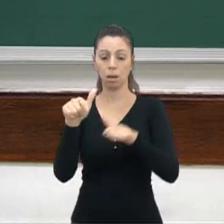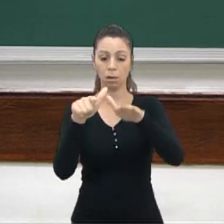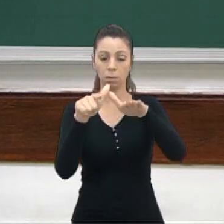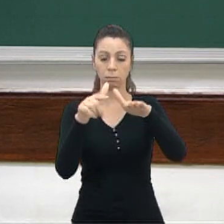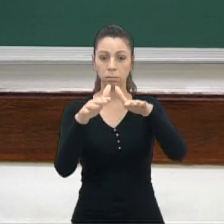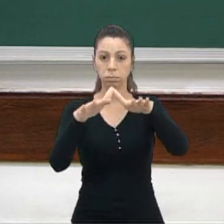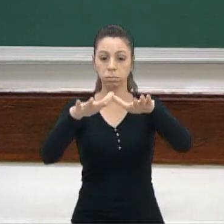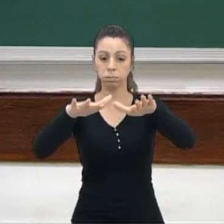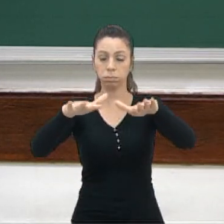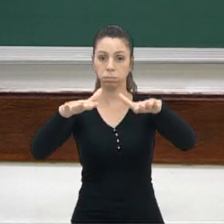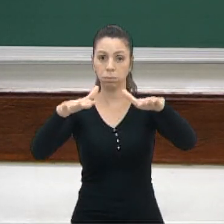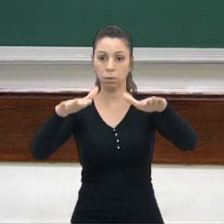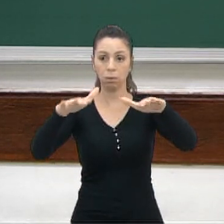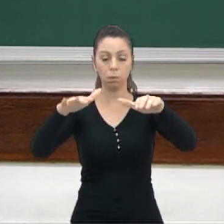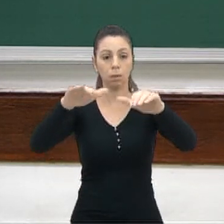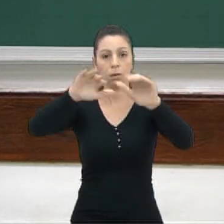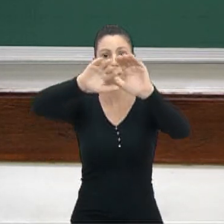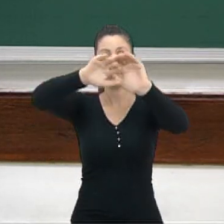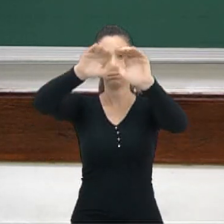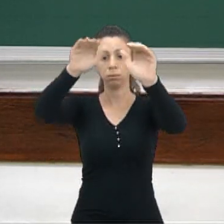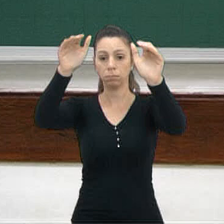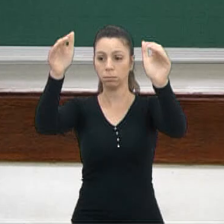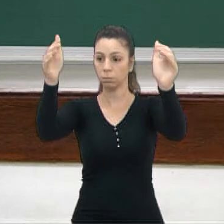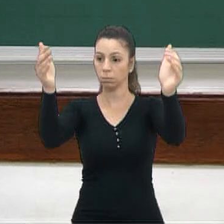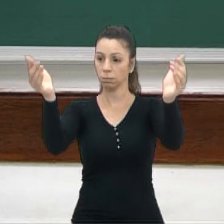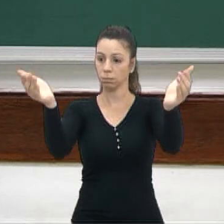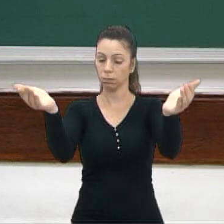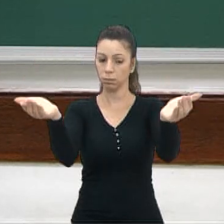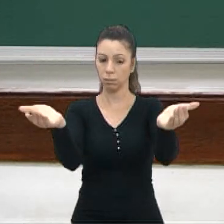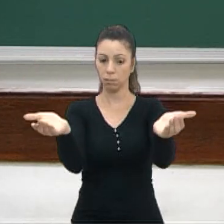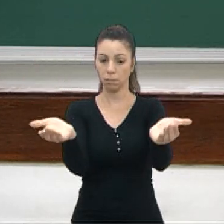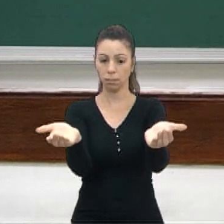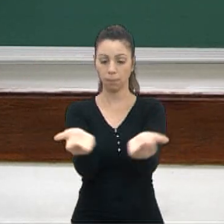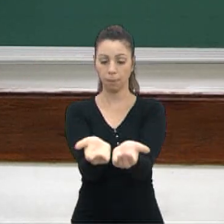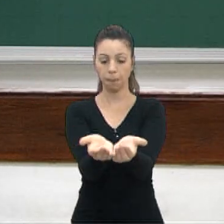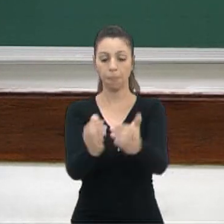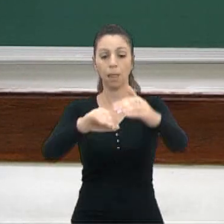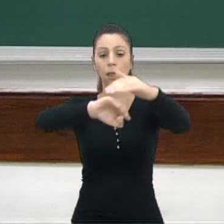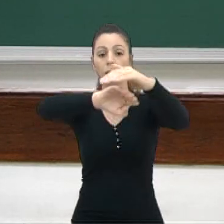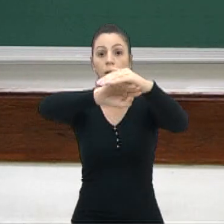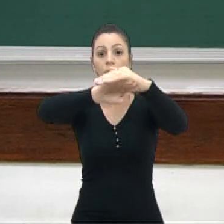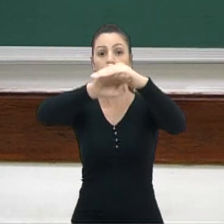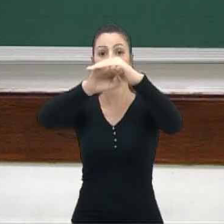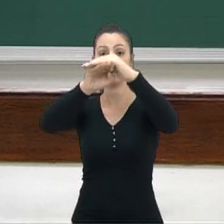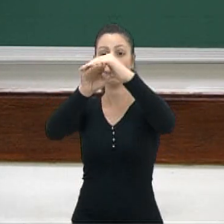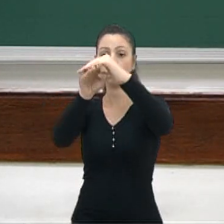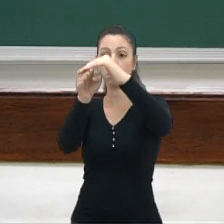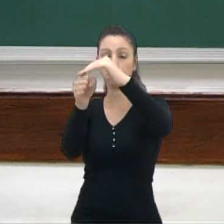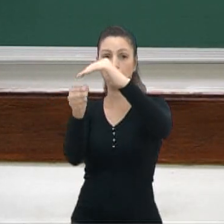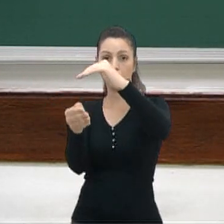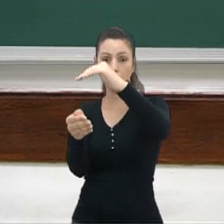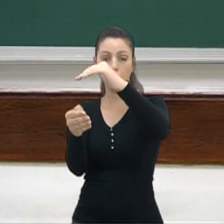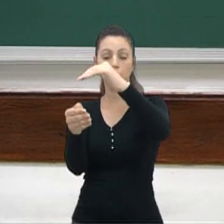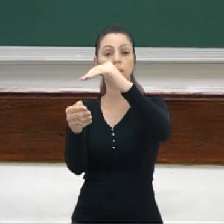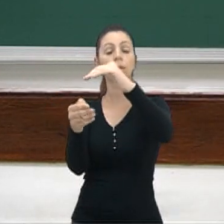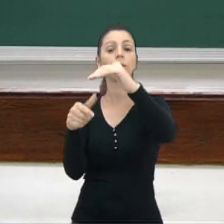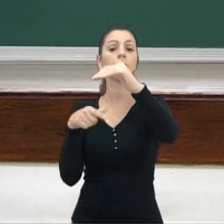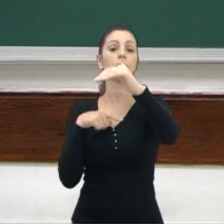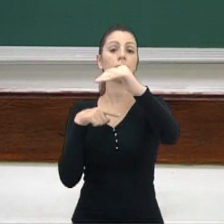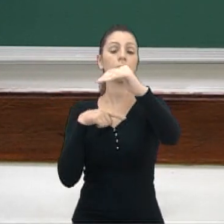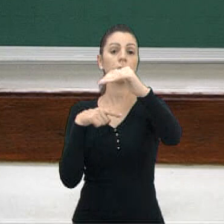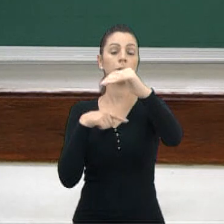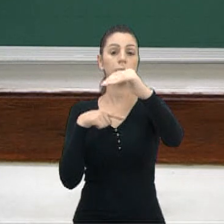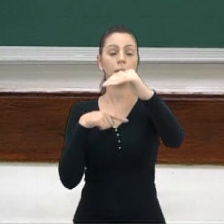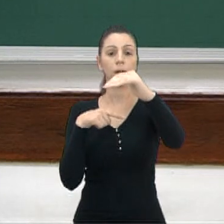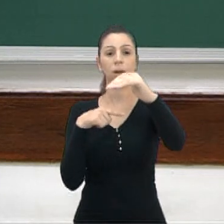crosta está sobre o manto, que possui um material que é a rocha fundida, que é o magma, num